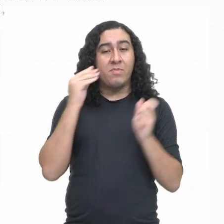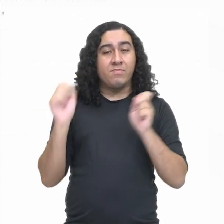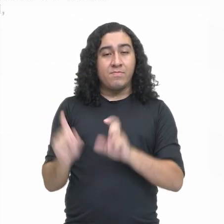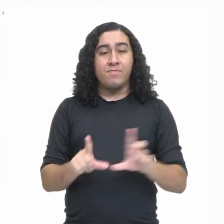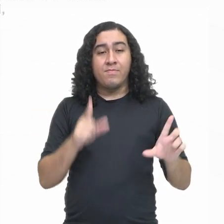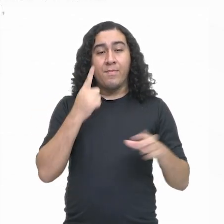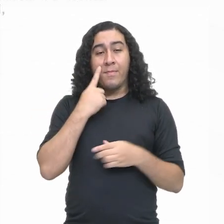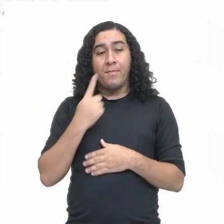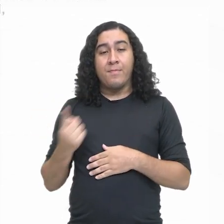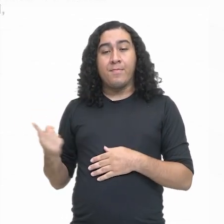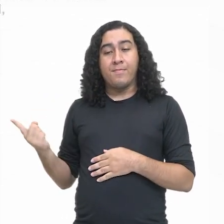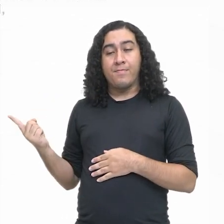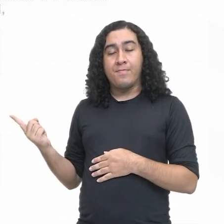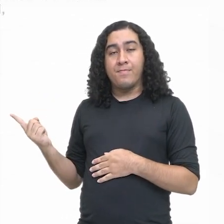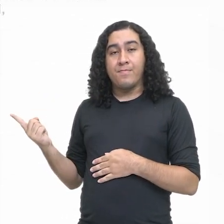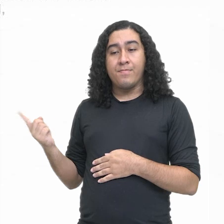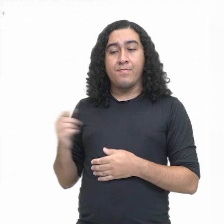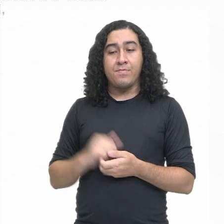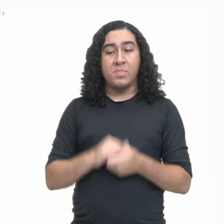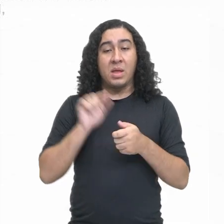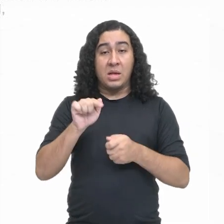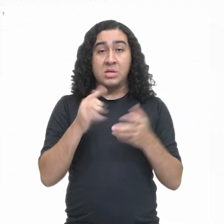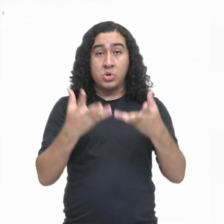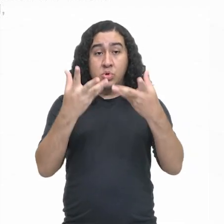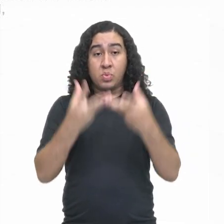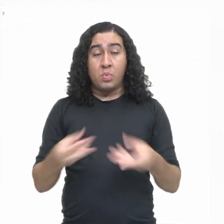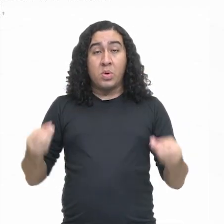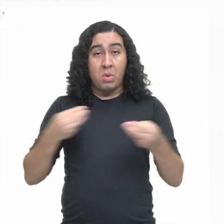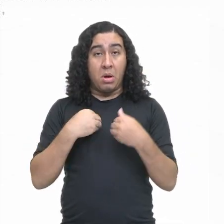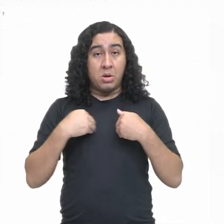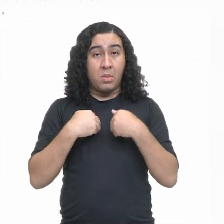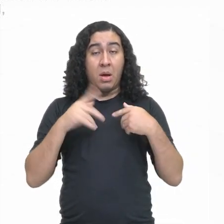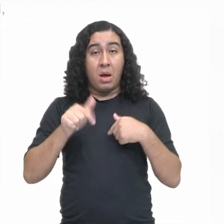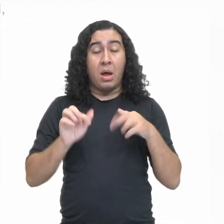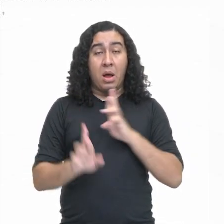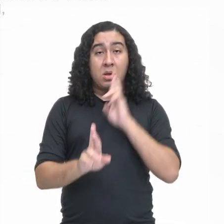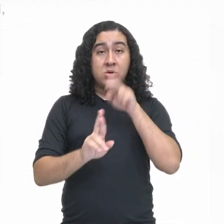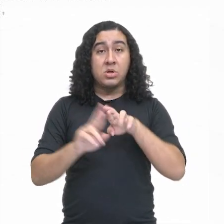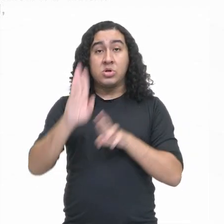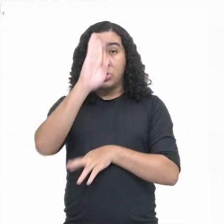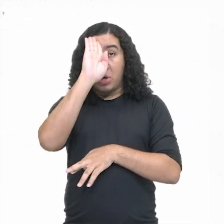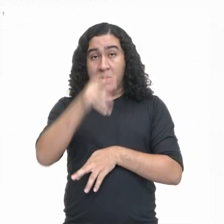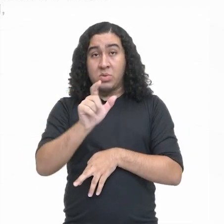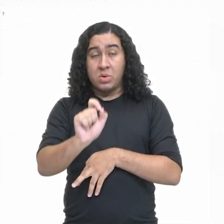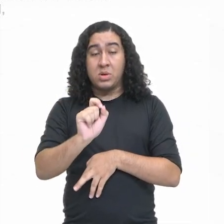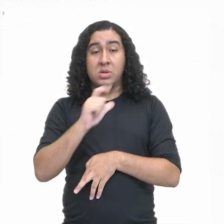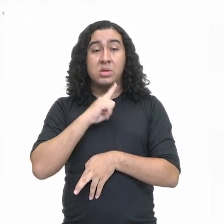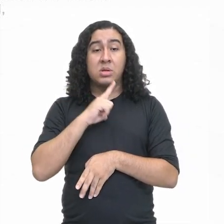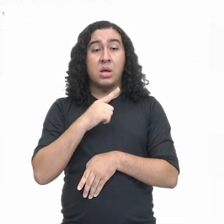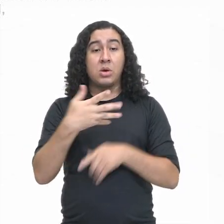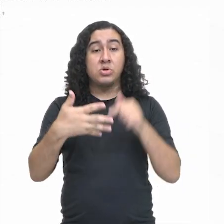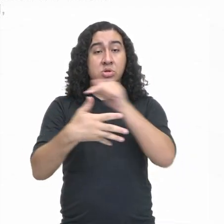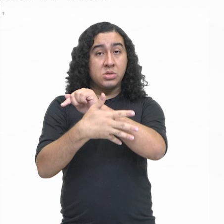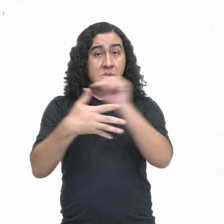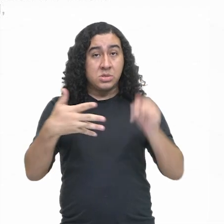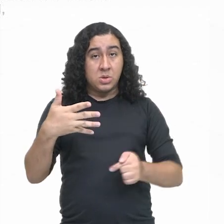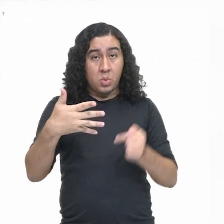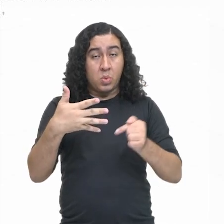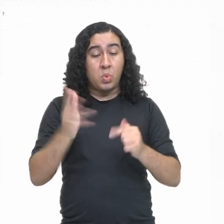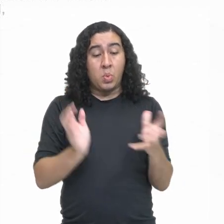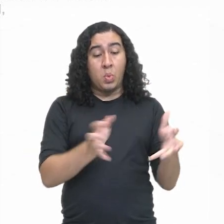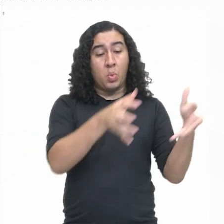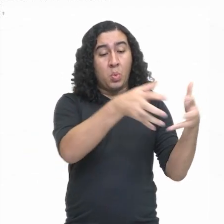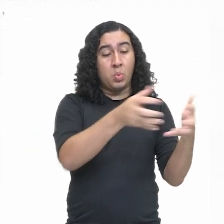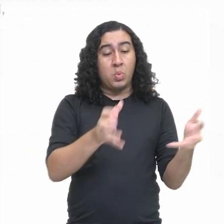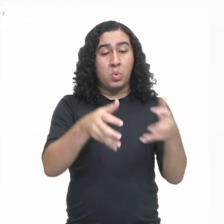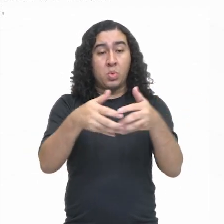cartela. E esse desaparecimento de espécies está relacionado com as 5 grandes extinções que